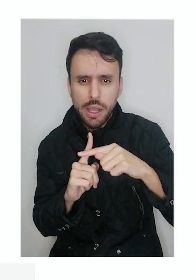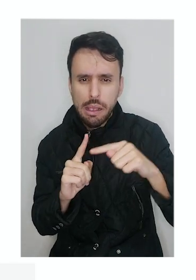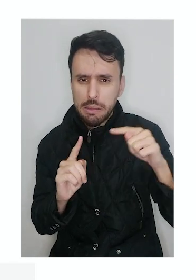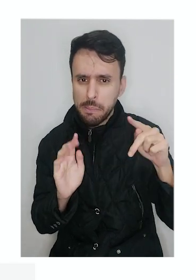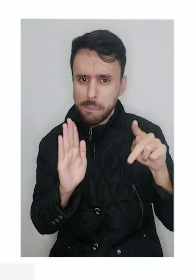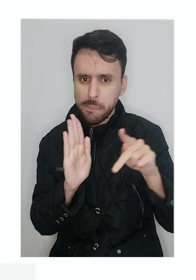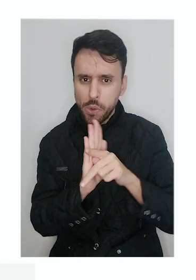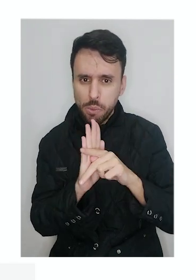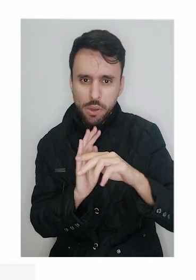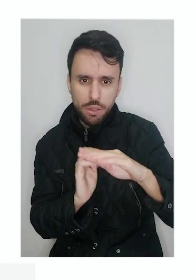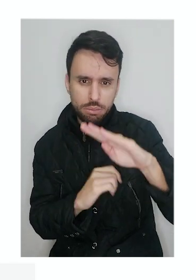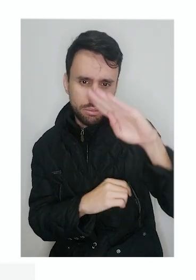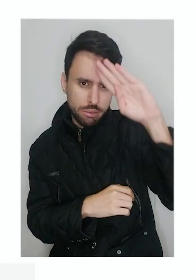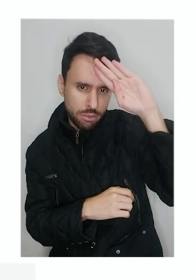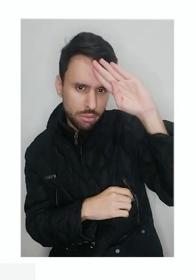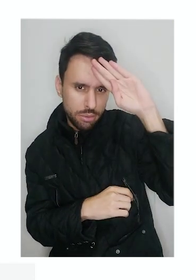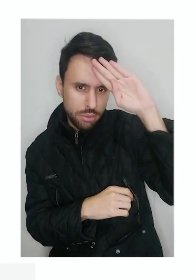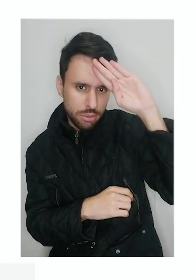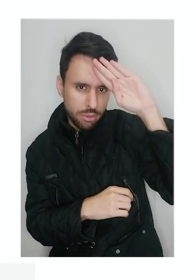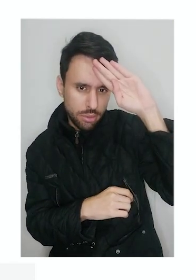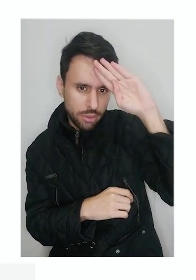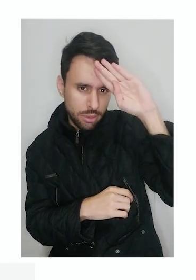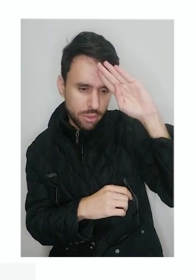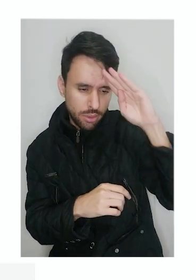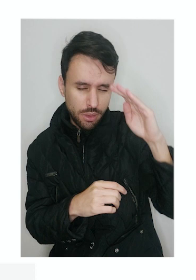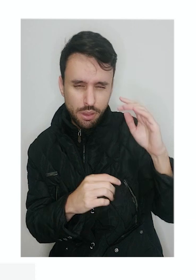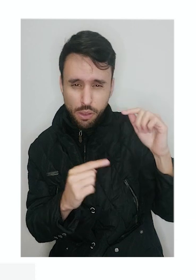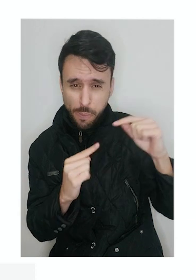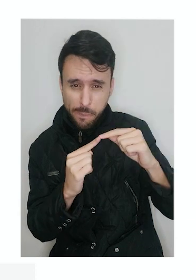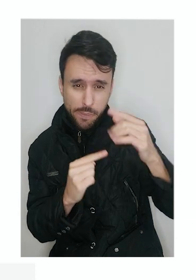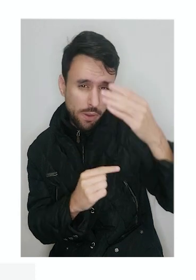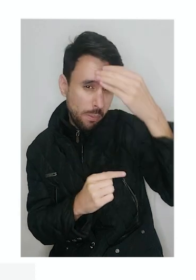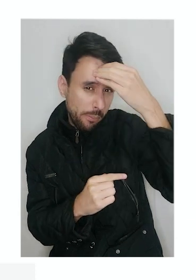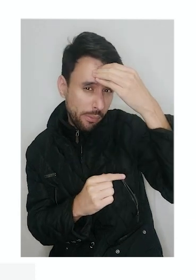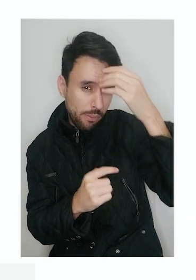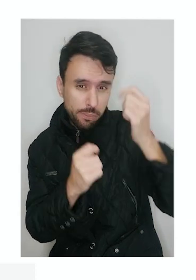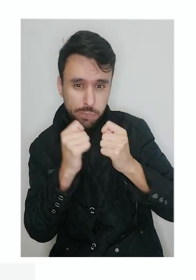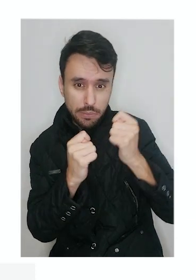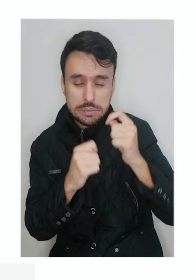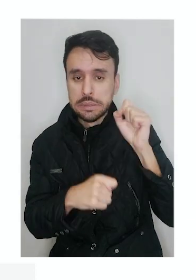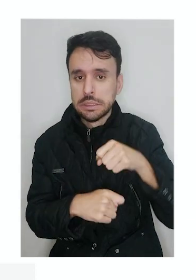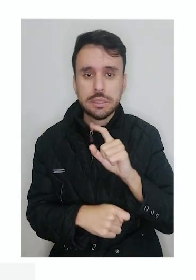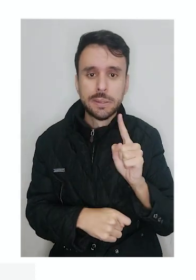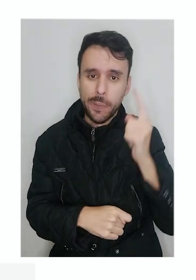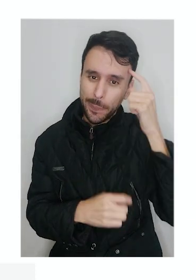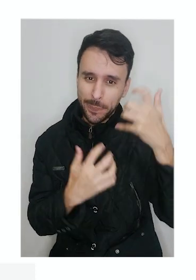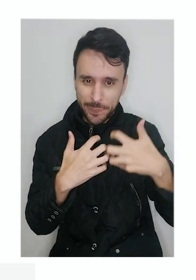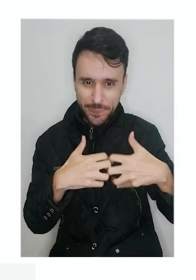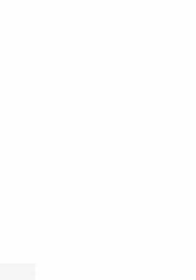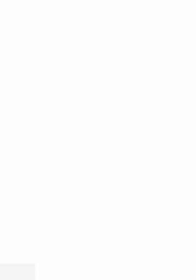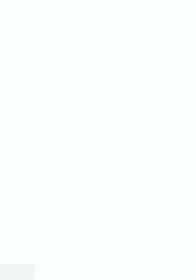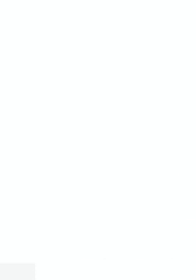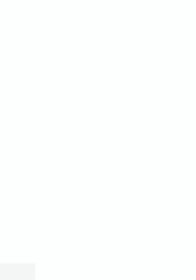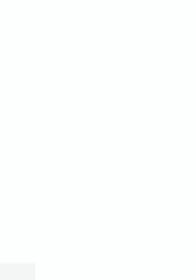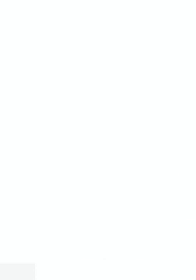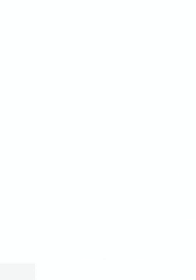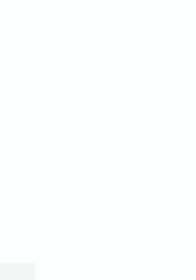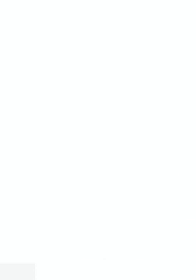testa? Sim ou não? Vou dar um tempinho para você tentar responder.